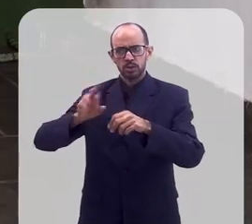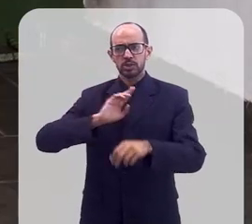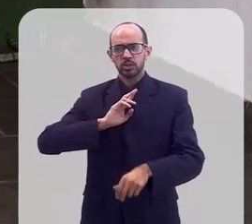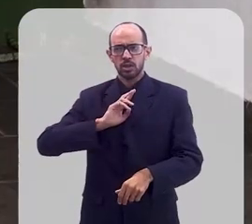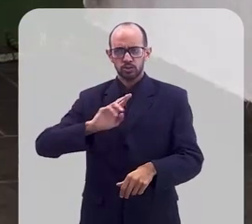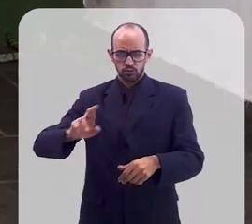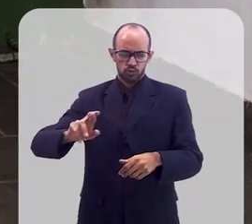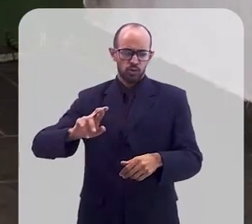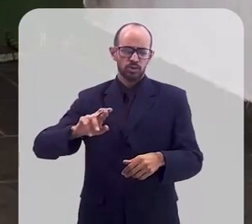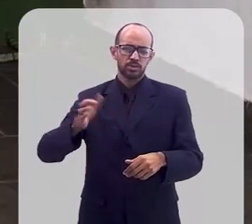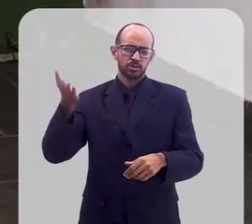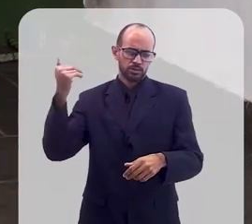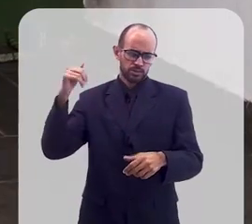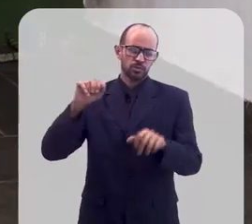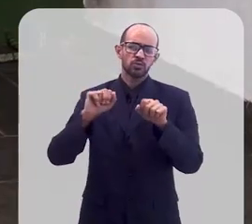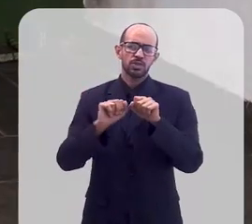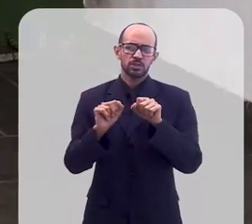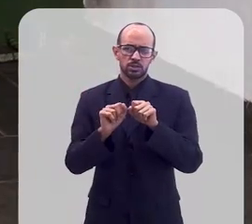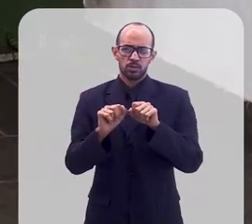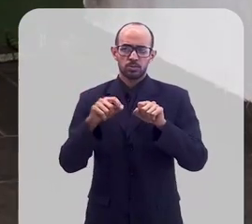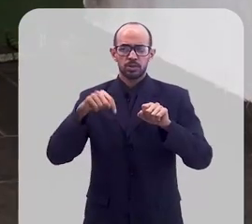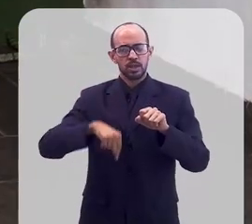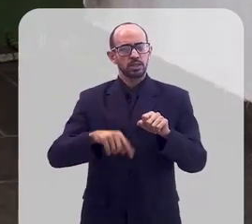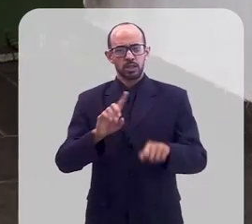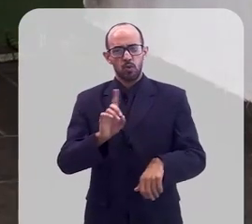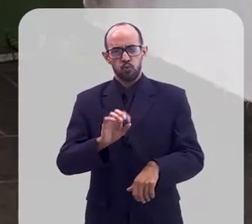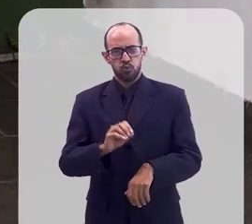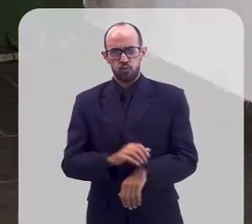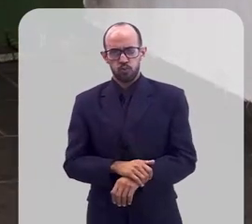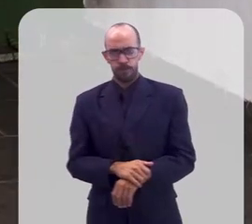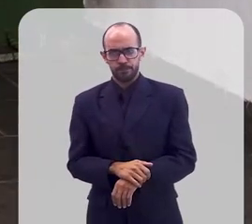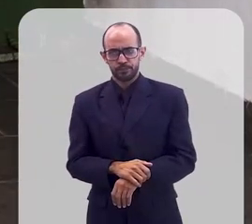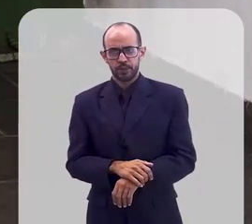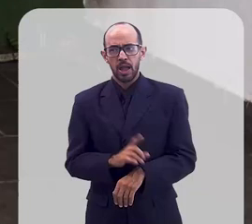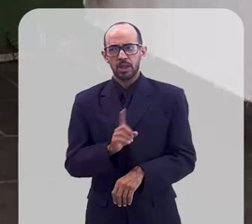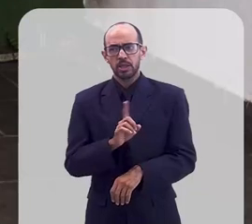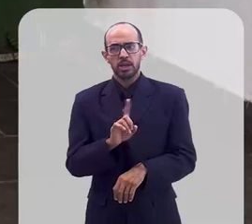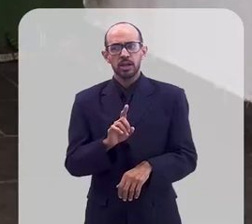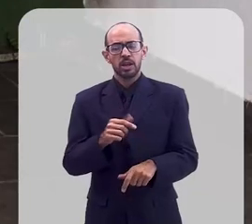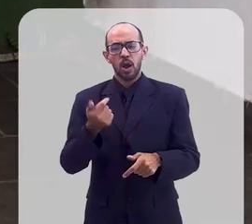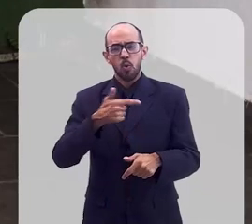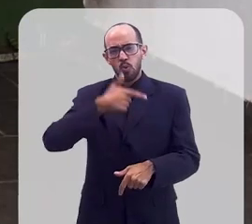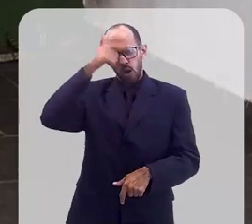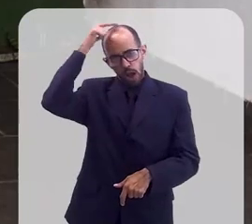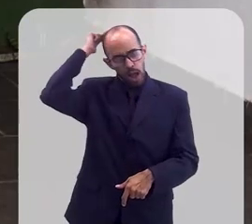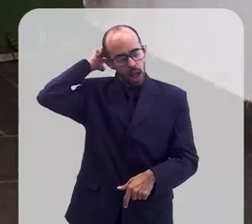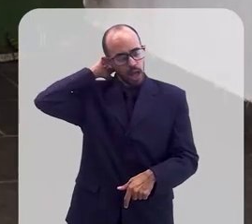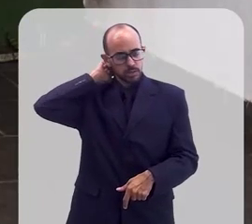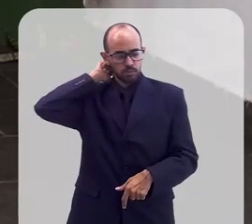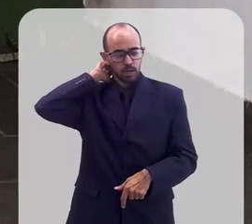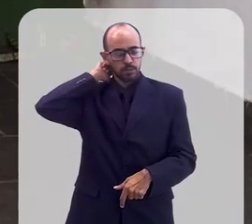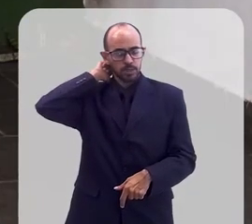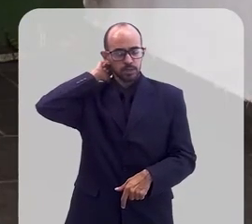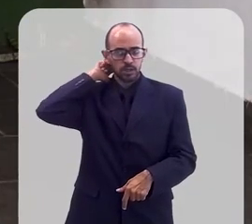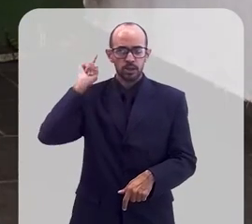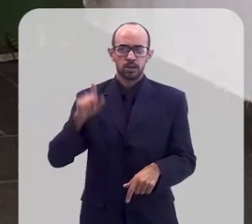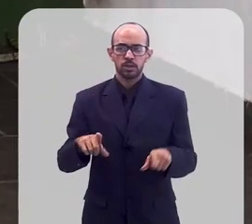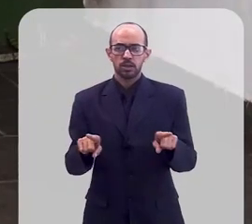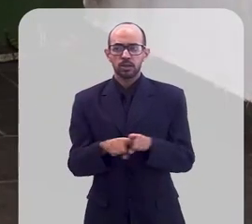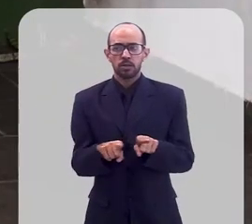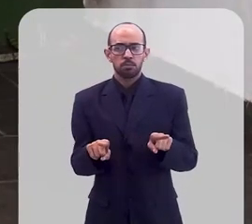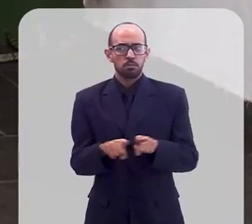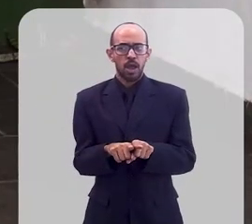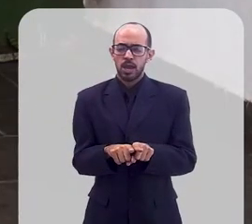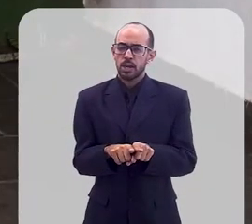religiões, as antigas civilizações faziam. Né? Mas aqui não. Aqui não se raspa a